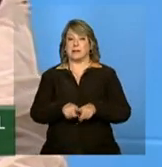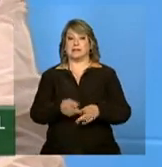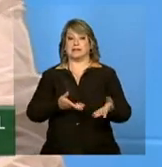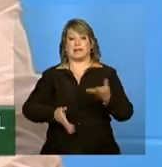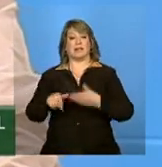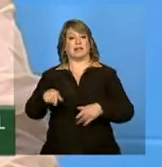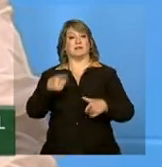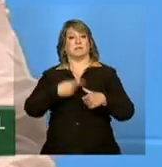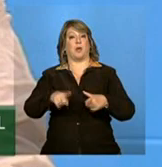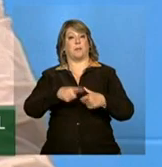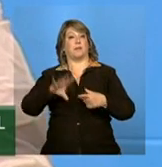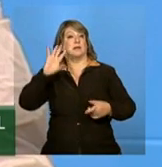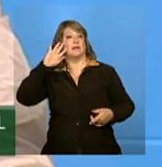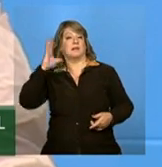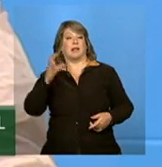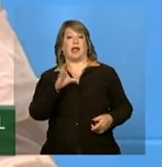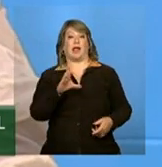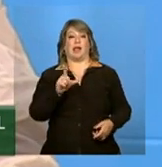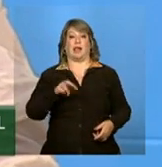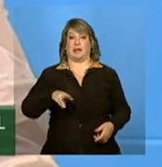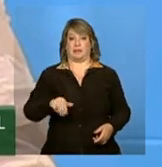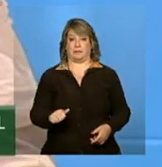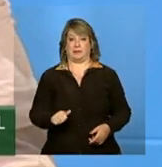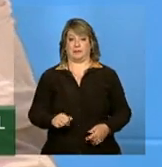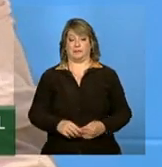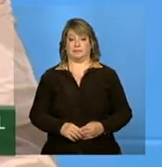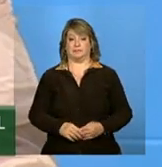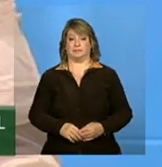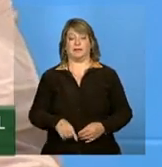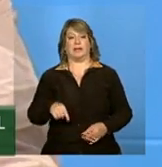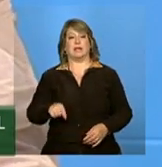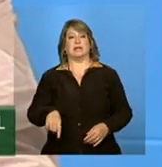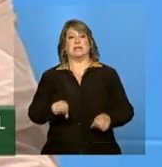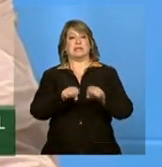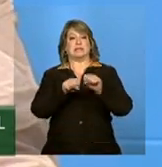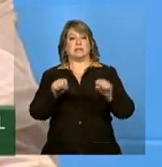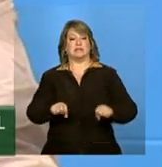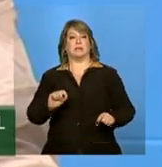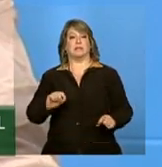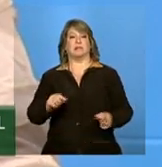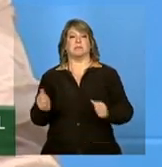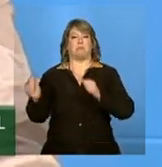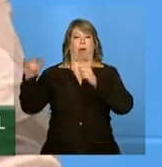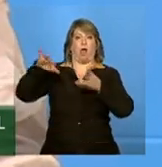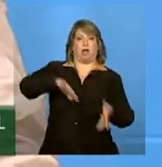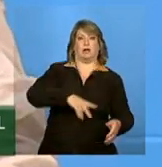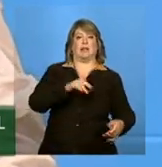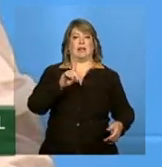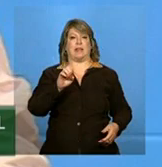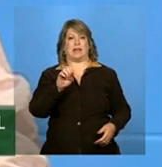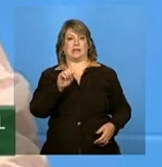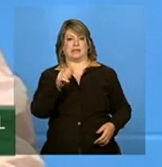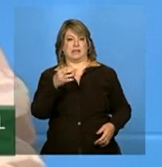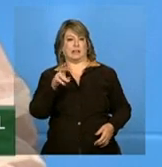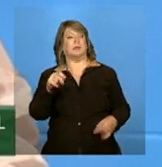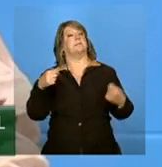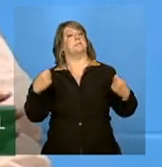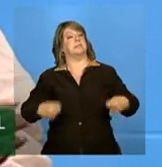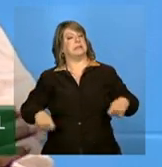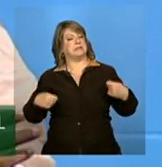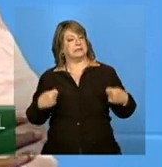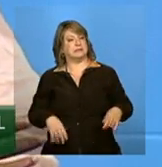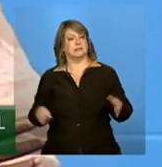como, de fato, uma emergência. Os sistemas de gestão de desastre devem ser implementados e devem